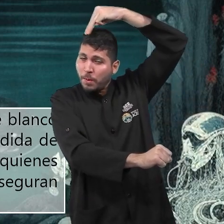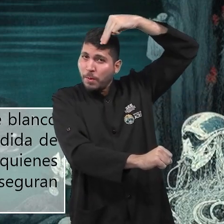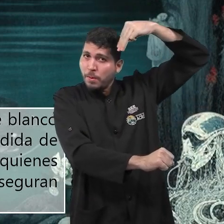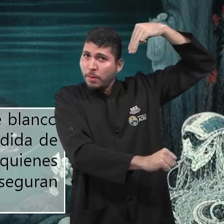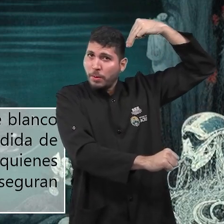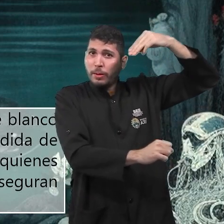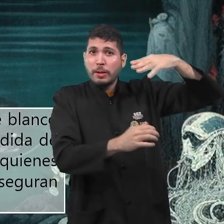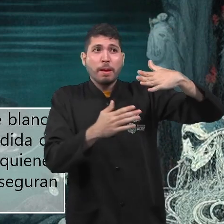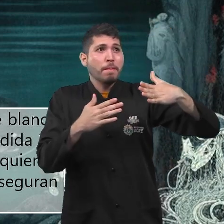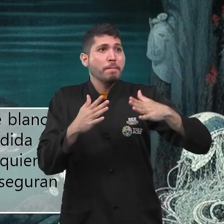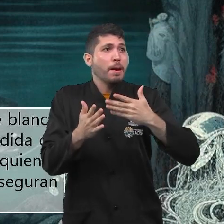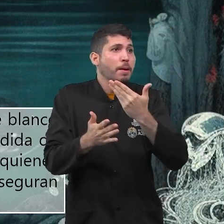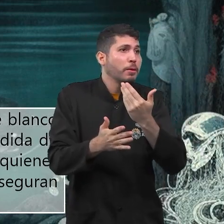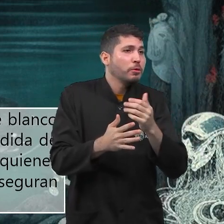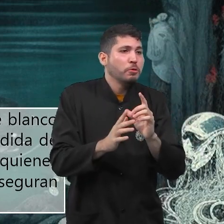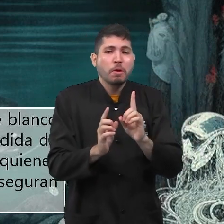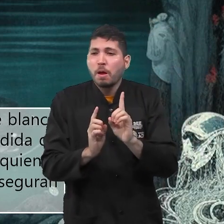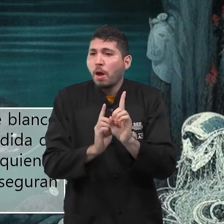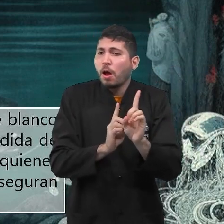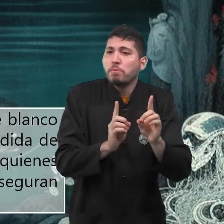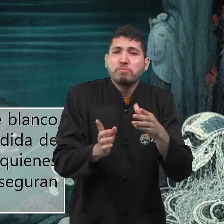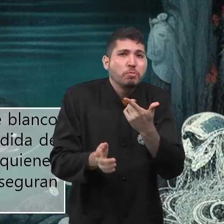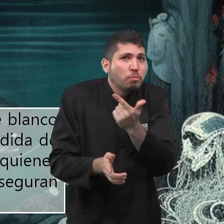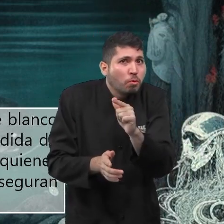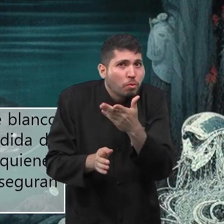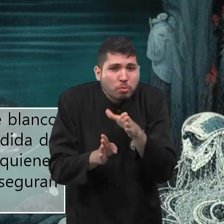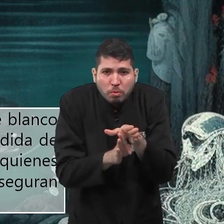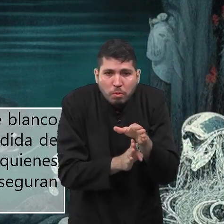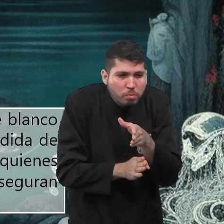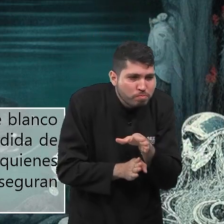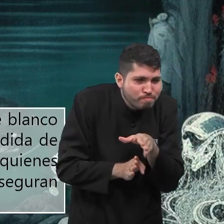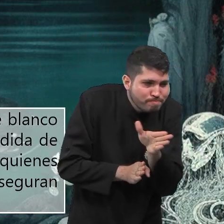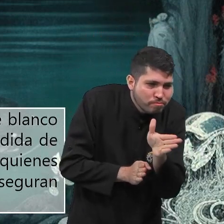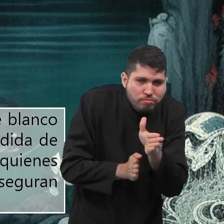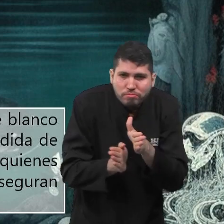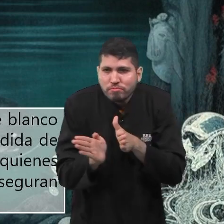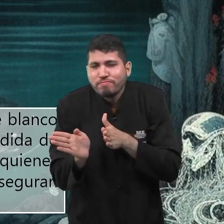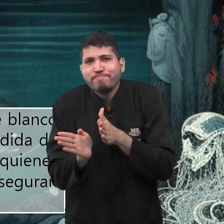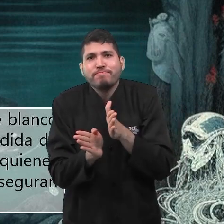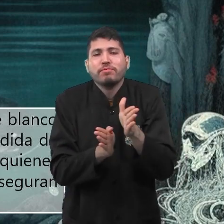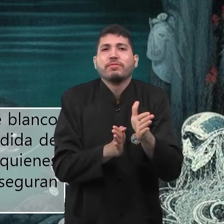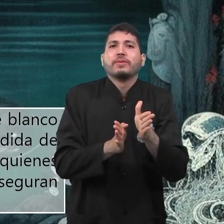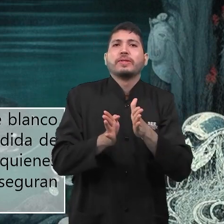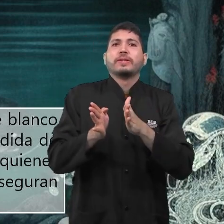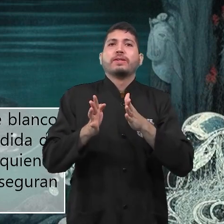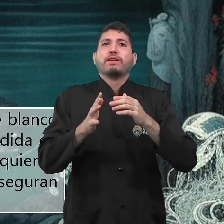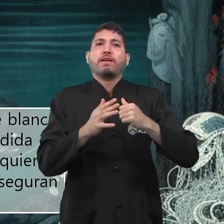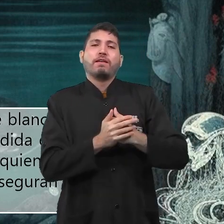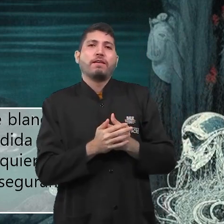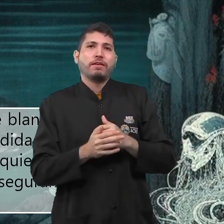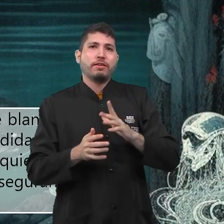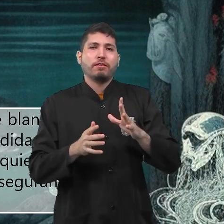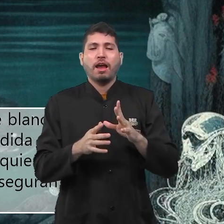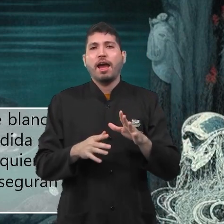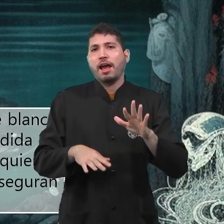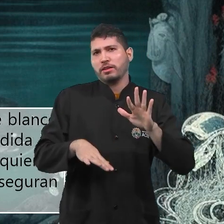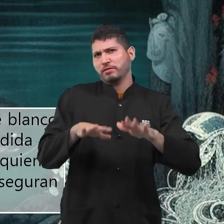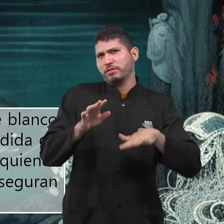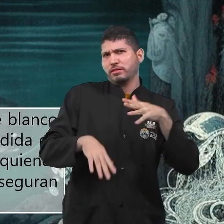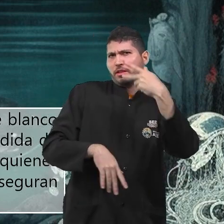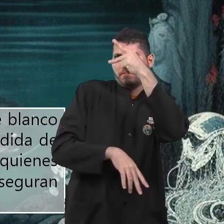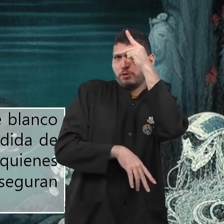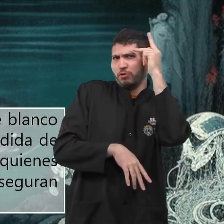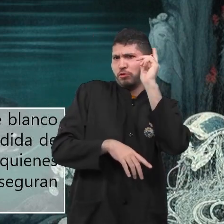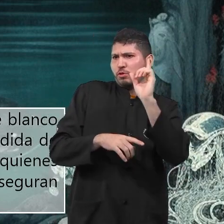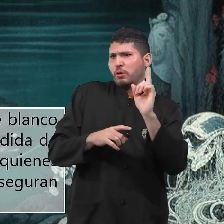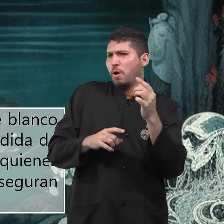por la perdida de sus preciados hijos. Entonces no importa na ciudad, los pueblos, en todos los que hay quienes aseguran haber escuchado su terrible